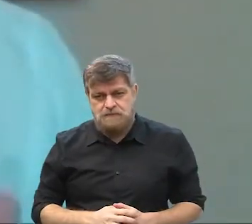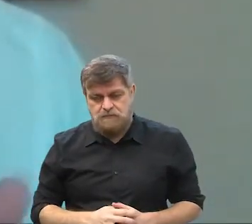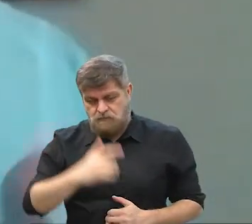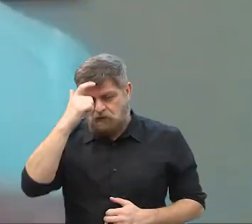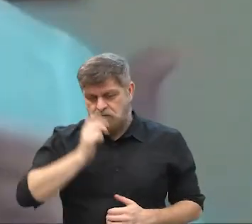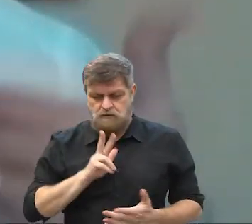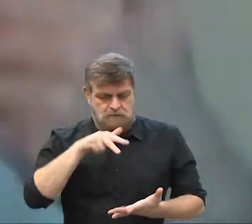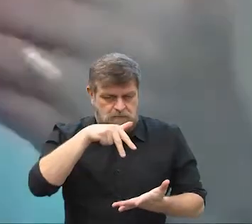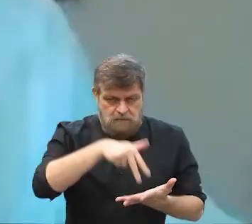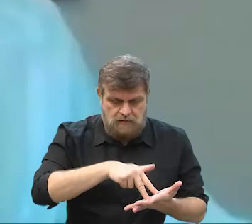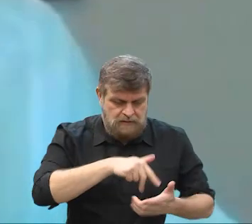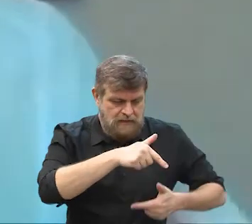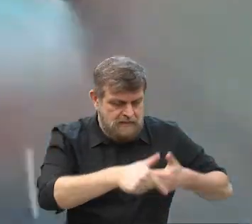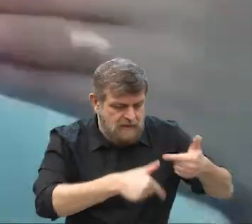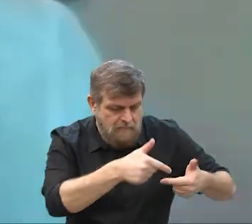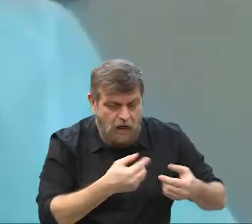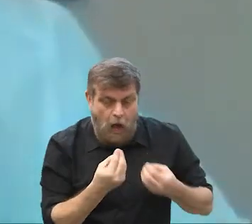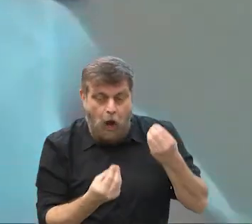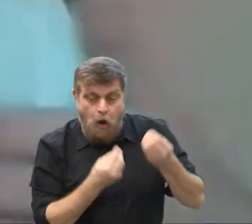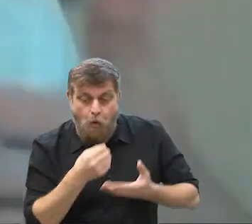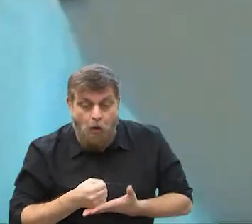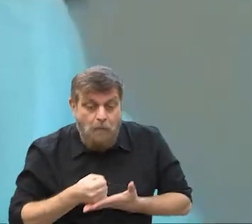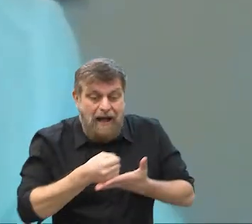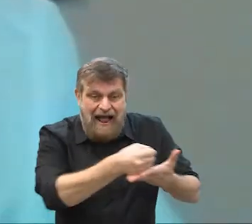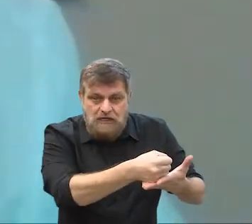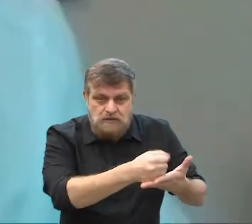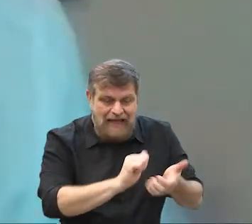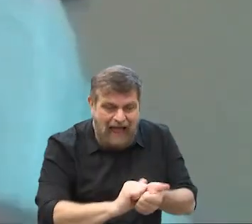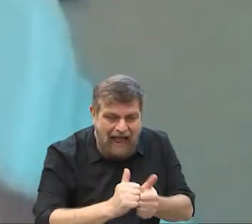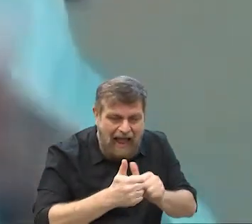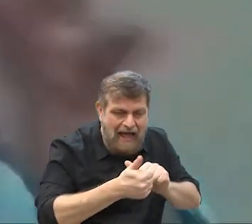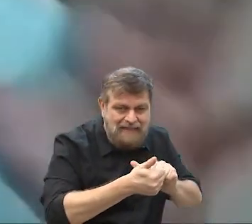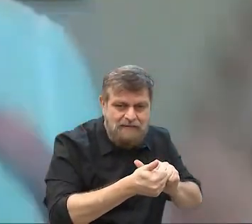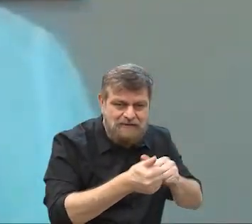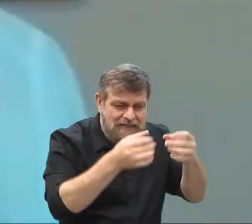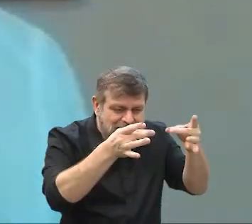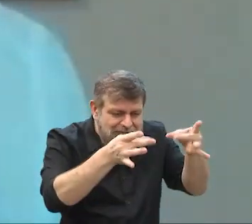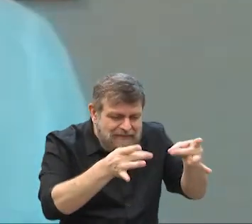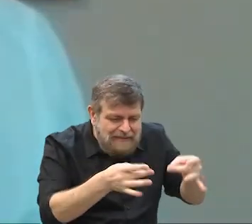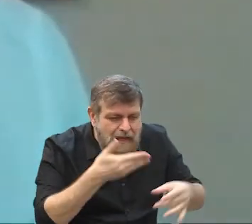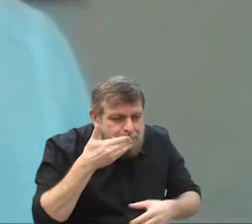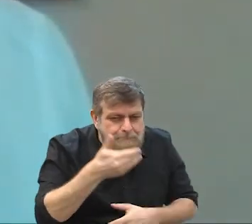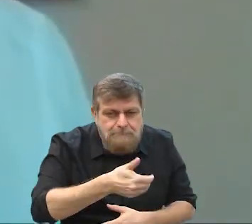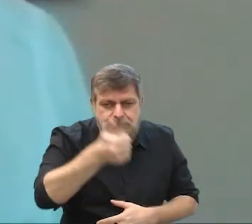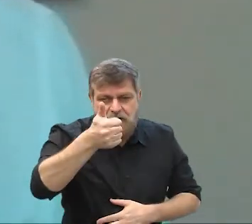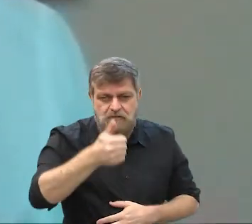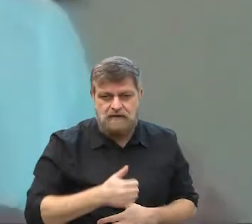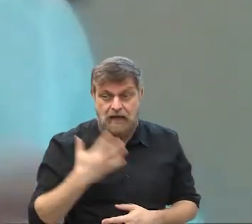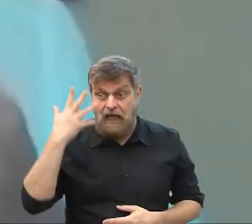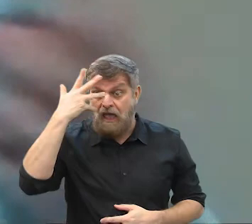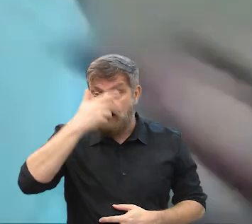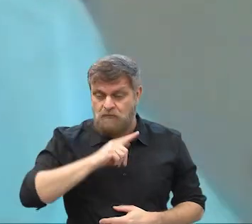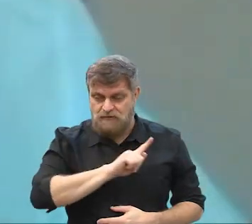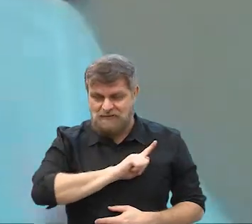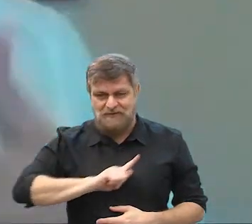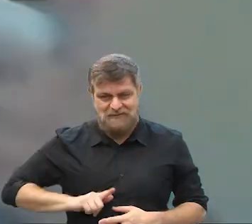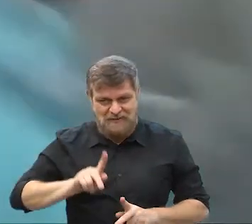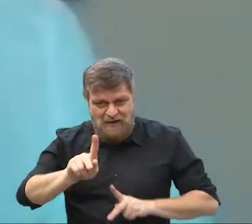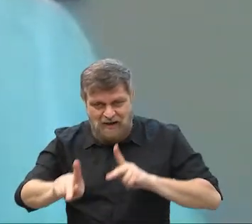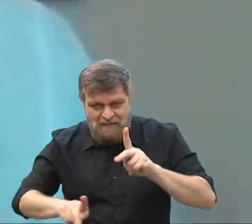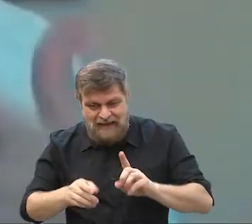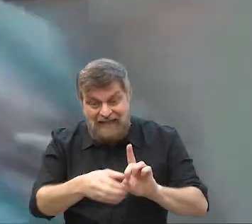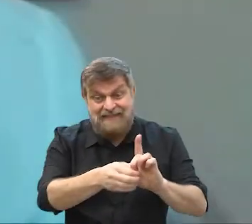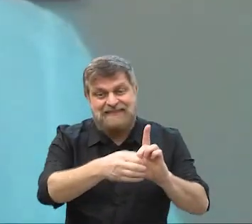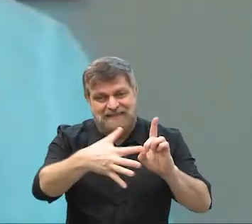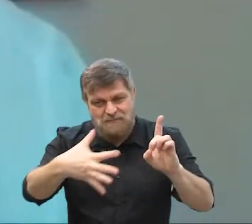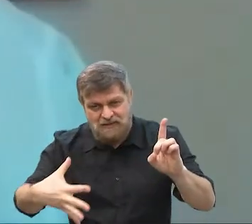passar, procurar contribuir, ajudar e aprimorar. Essa é a beleza da democracia, né? As pessoas, às vezes, estão meio